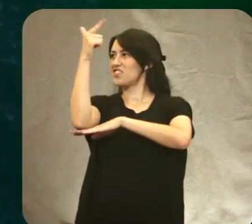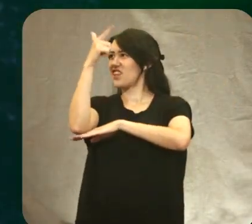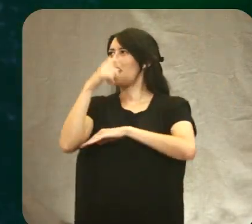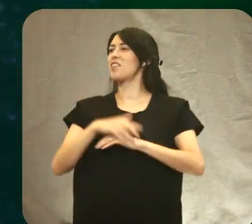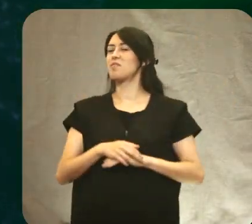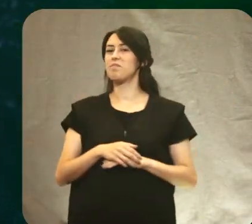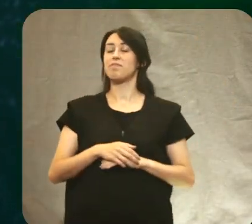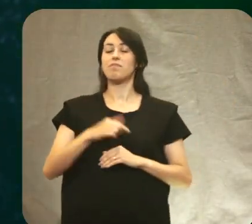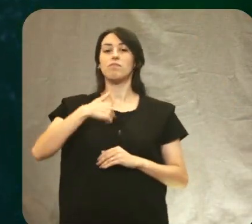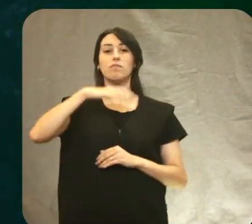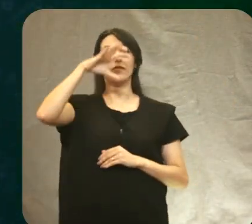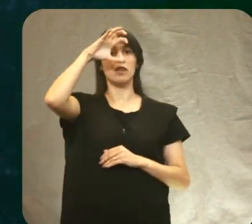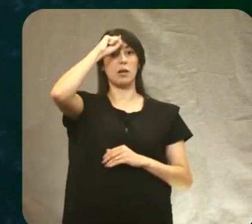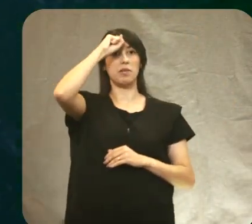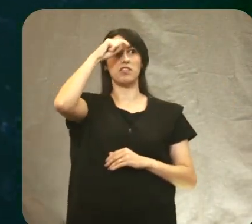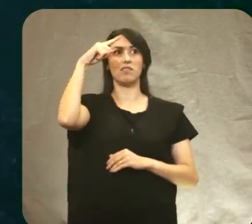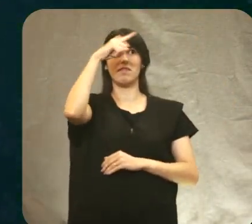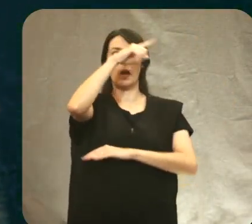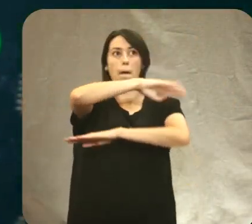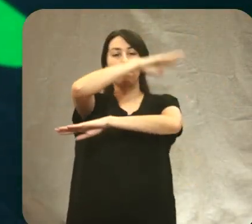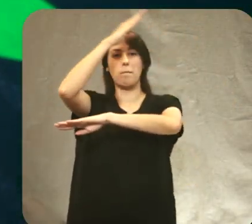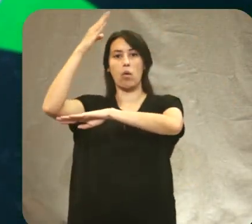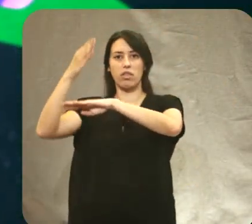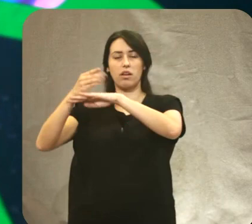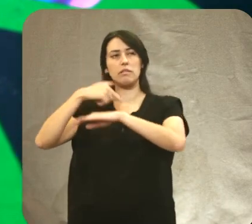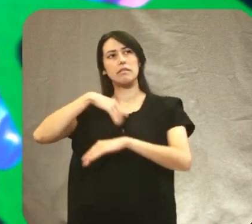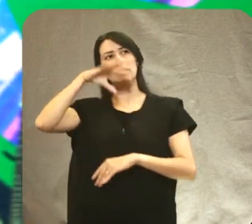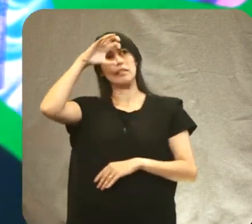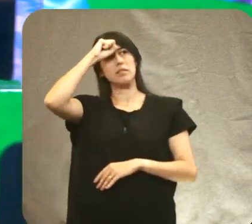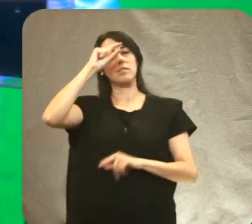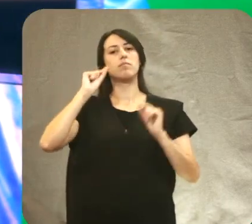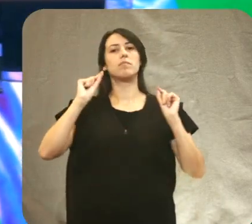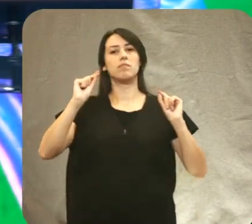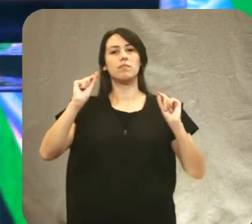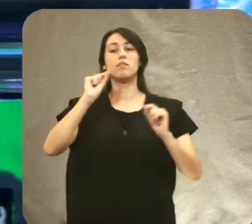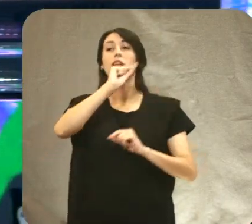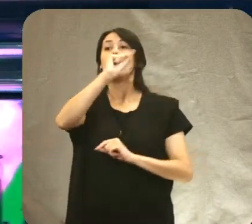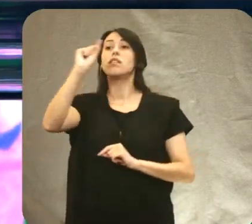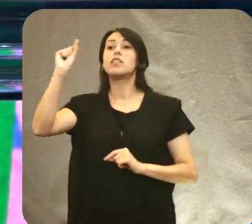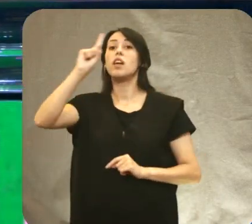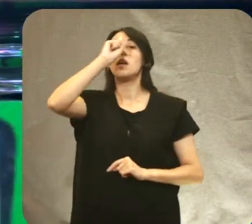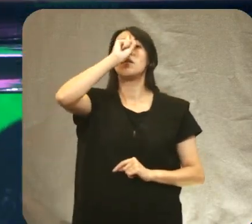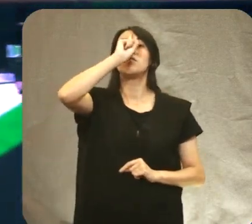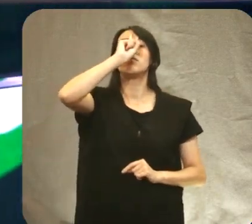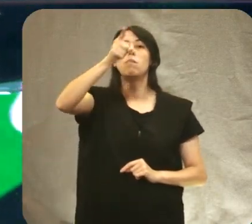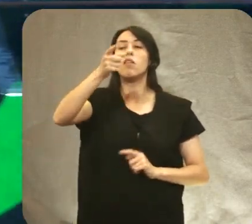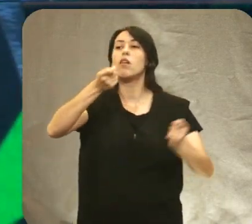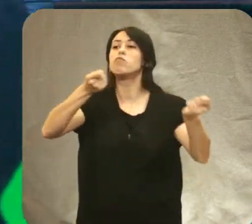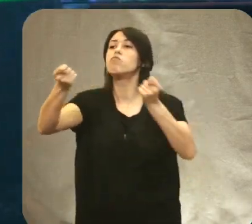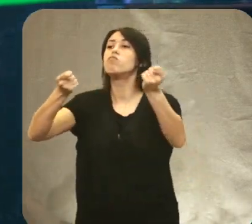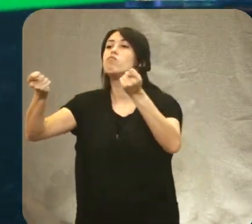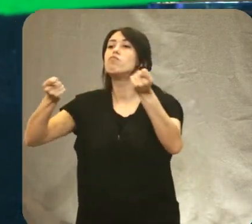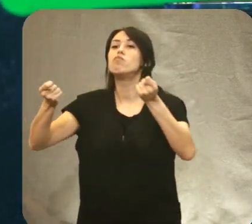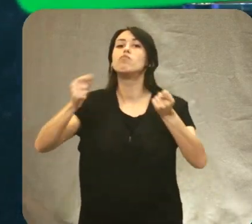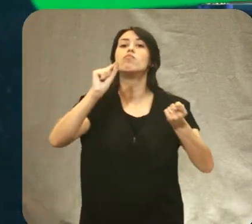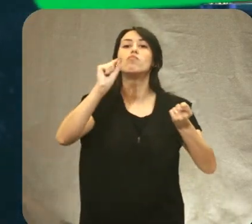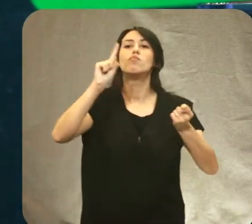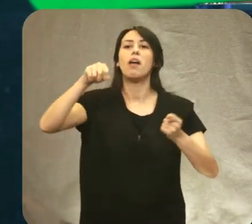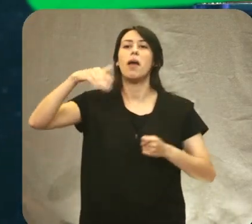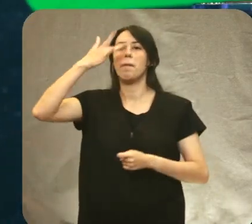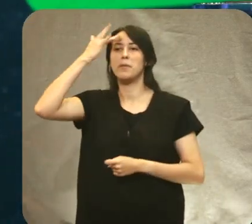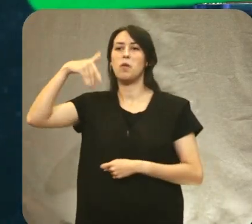Uma coisa que eu aprendi na montanha: quem dita o ritmo da caminhada é o mais